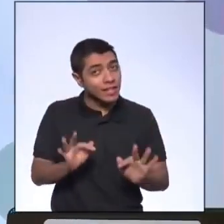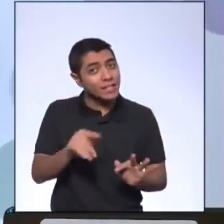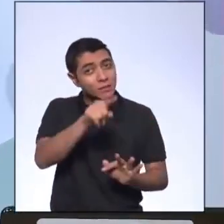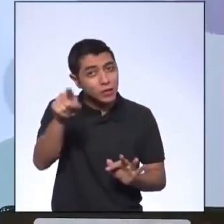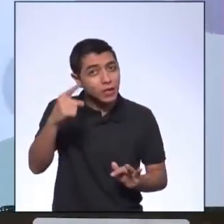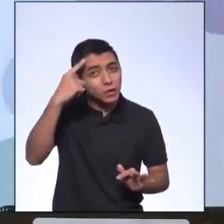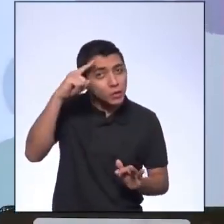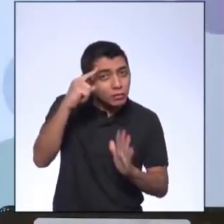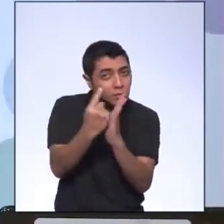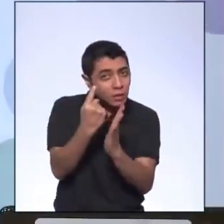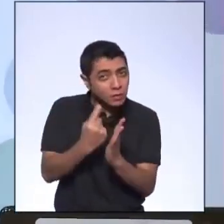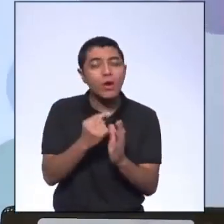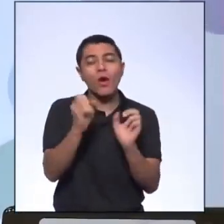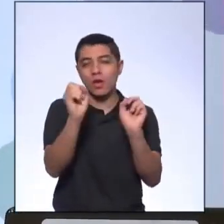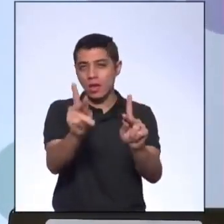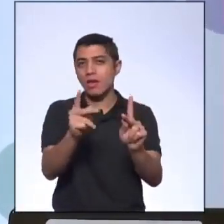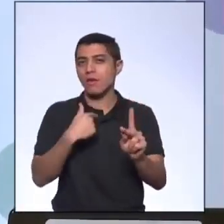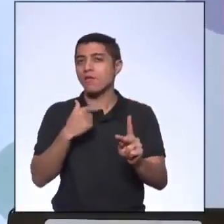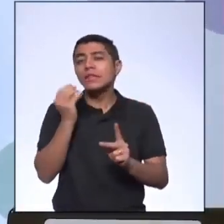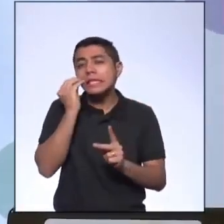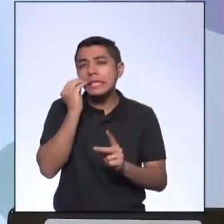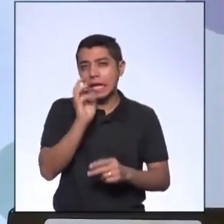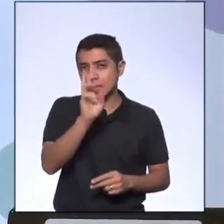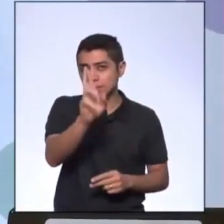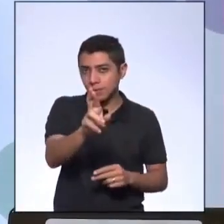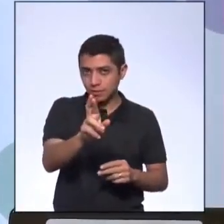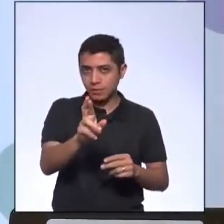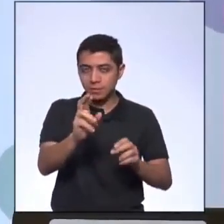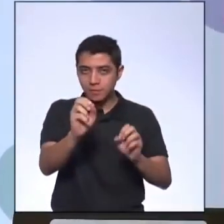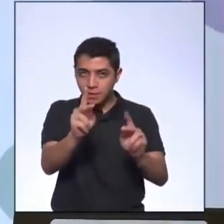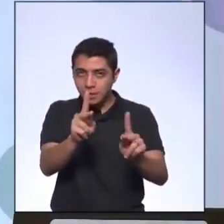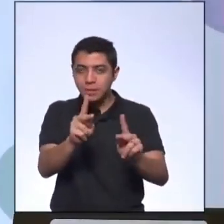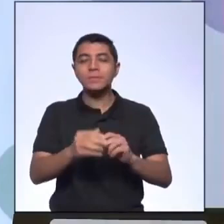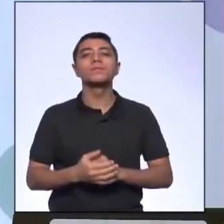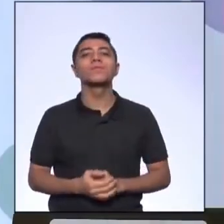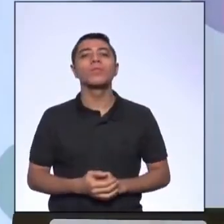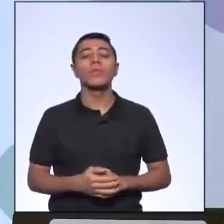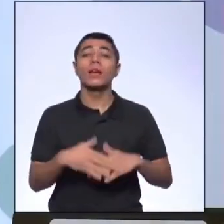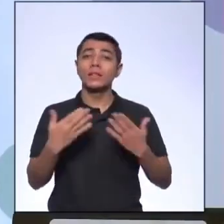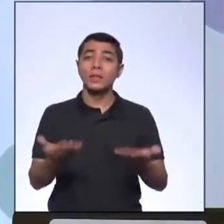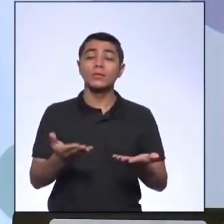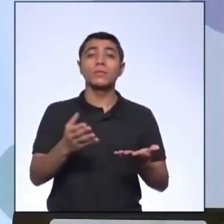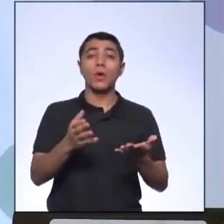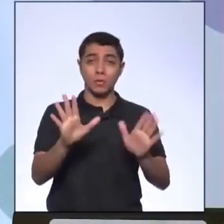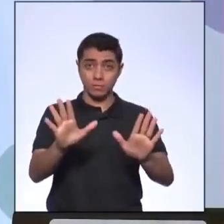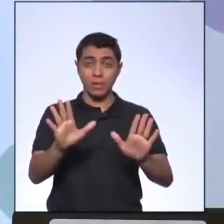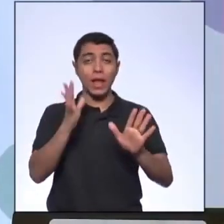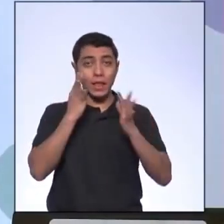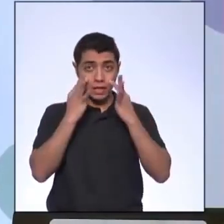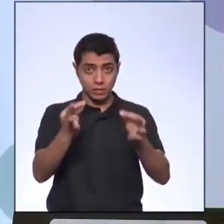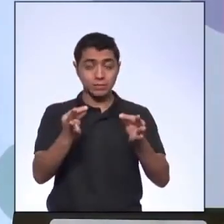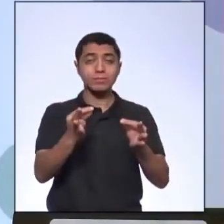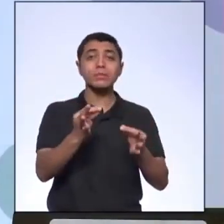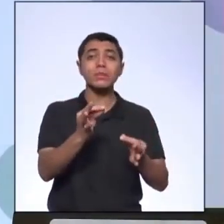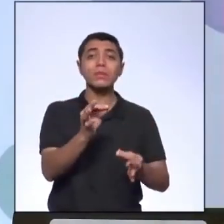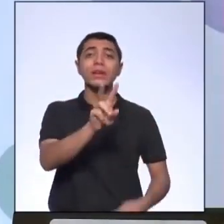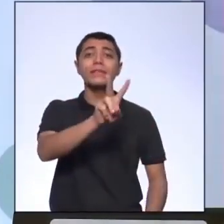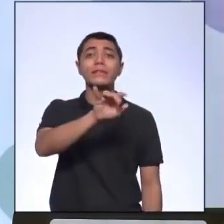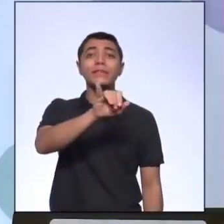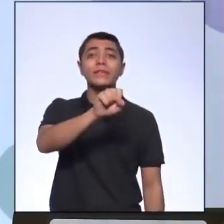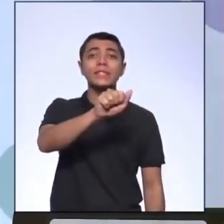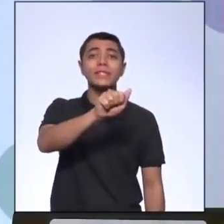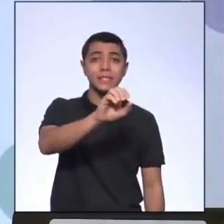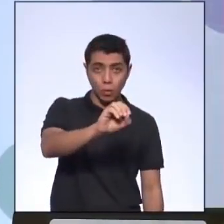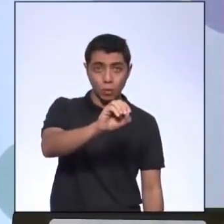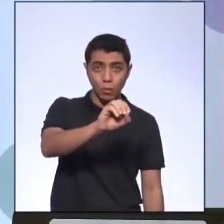melhor forma. Olha só, gente, visão sistêmica. Quando eu penso na realização de um projeto ou na realização de